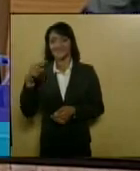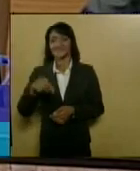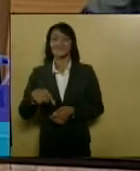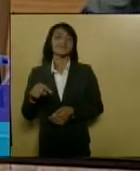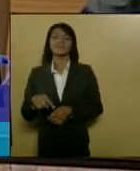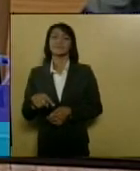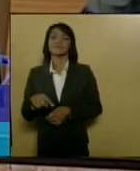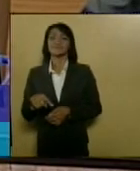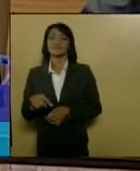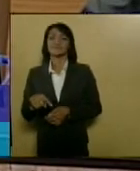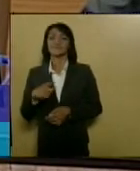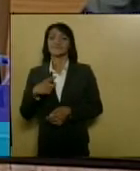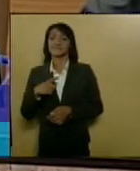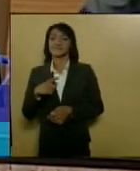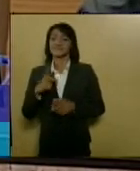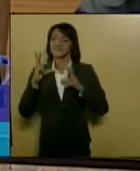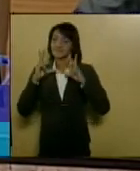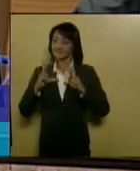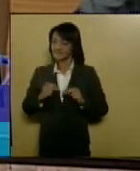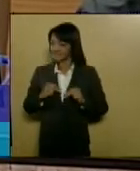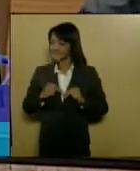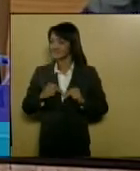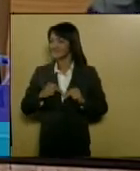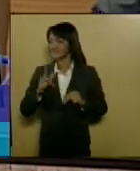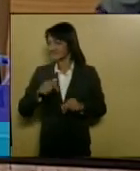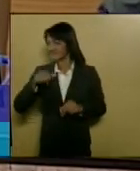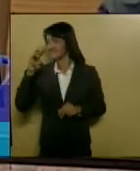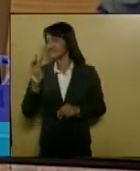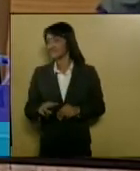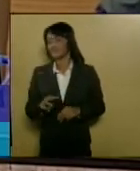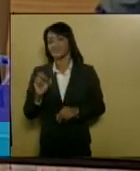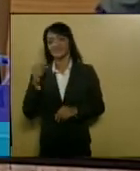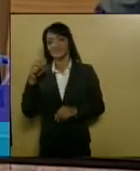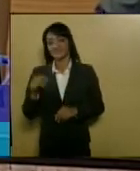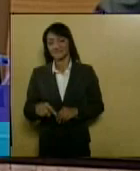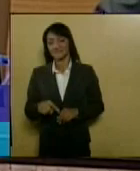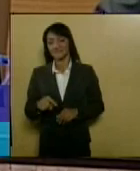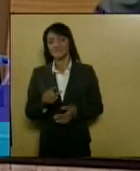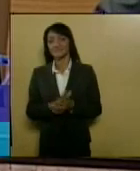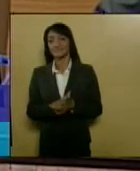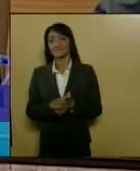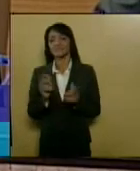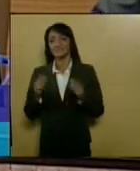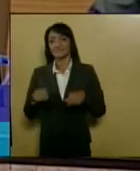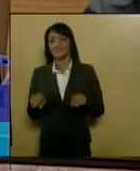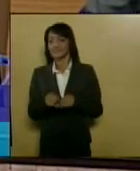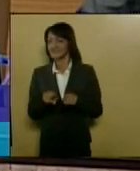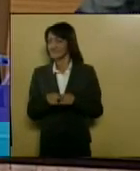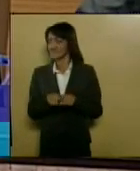faz por merecer a quem faz por Sergipe e quem poderá fazer muito mais por Sergipe.